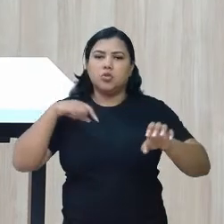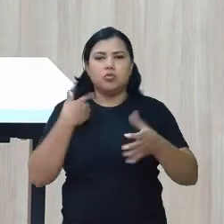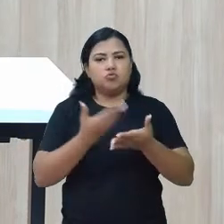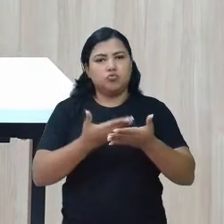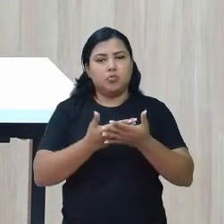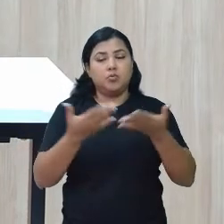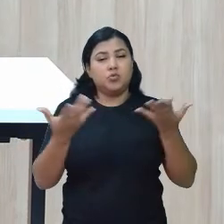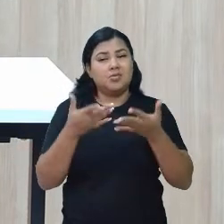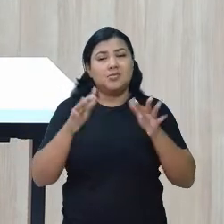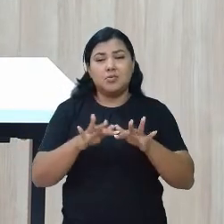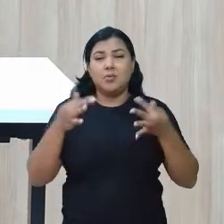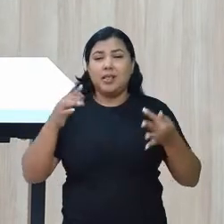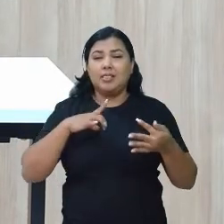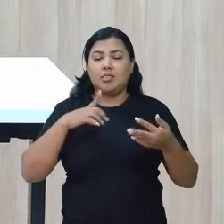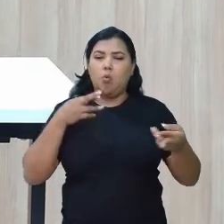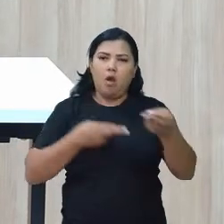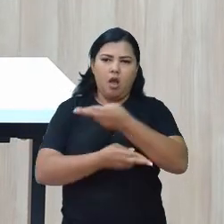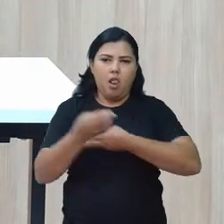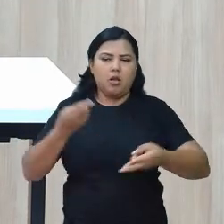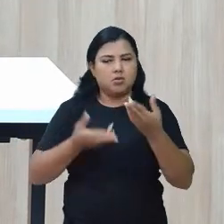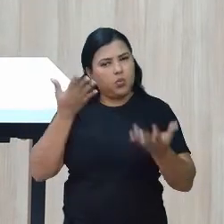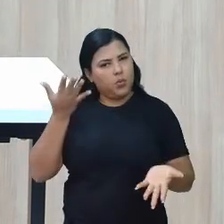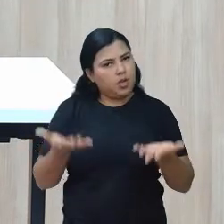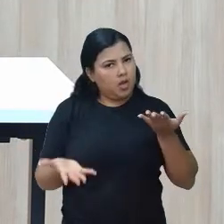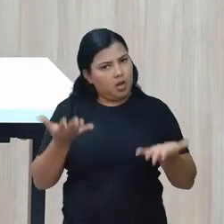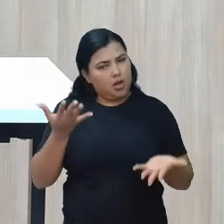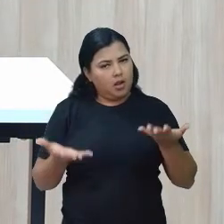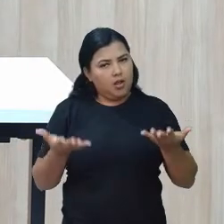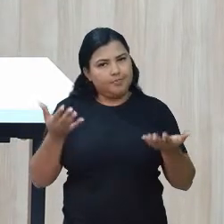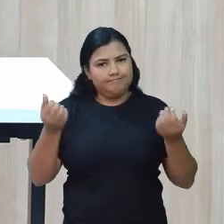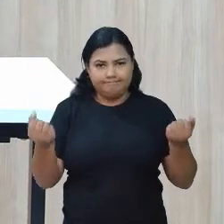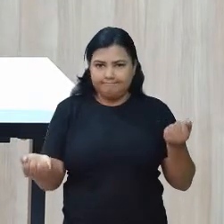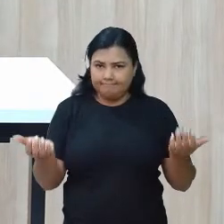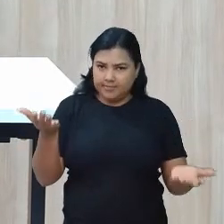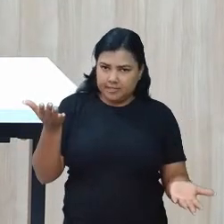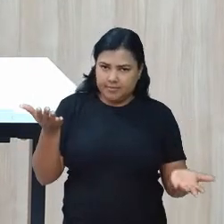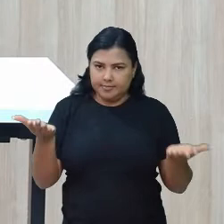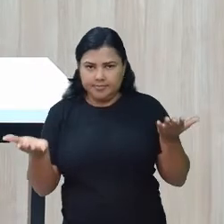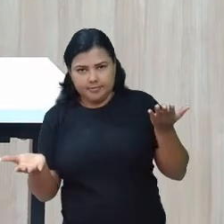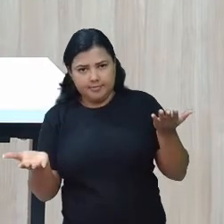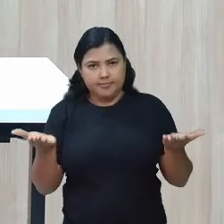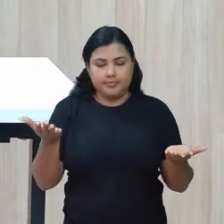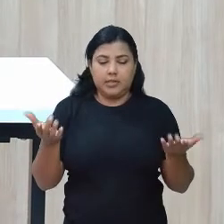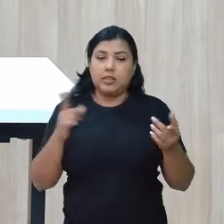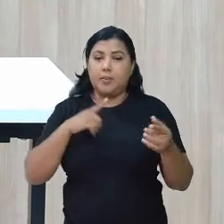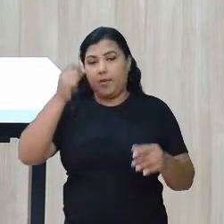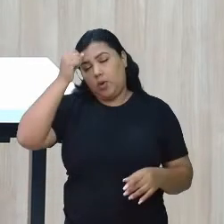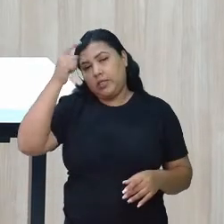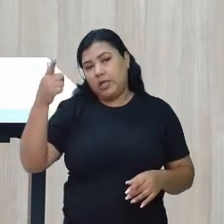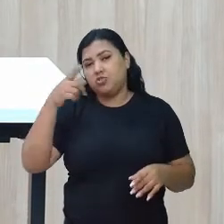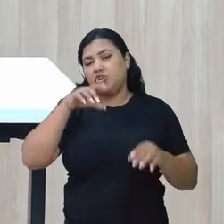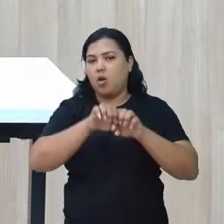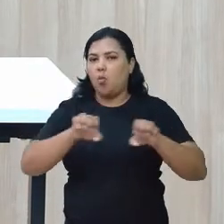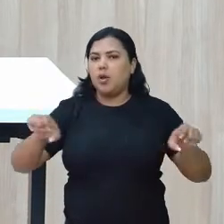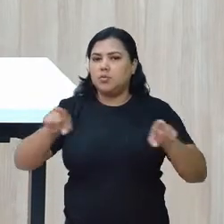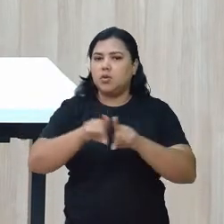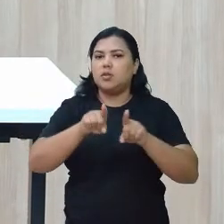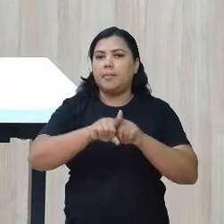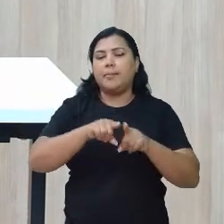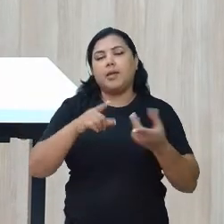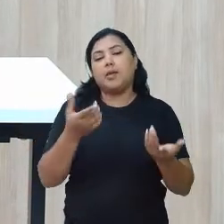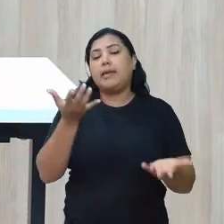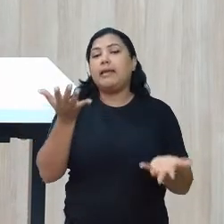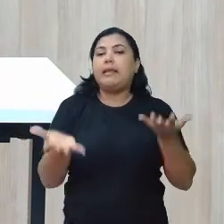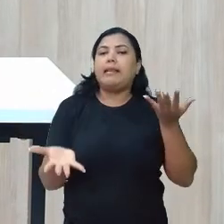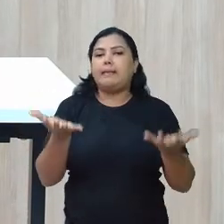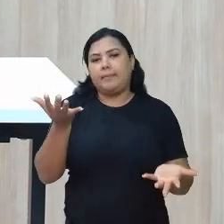ela simplesmente tem uma relação com o equilíbrio de uma balança, ela tem uma relação com a ideia de equação e